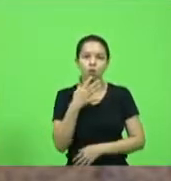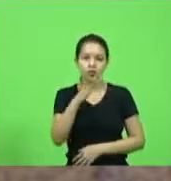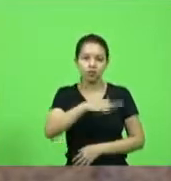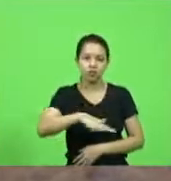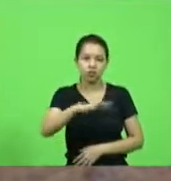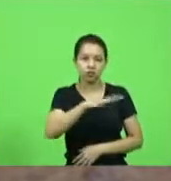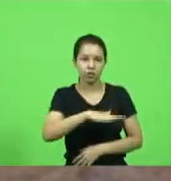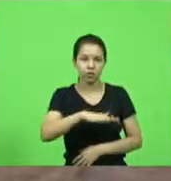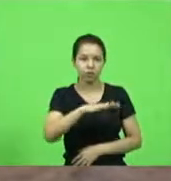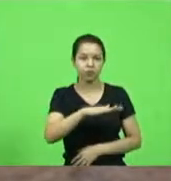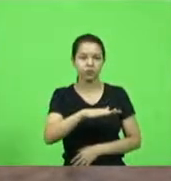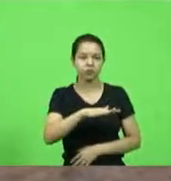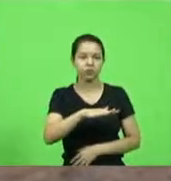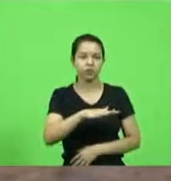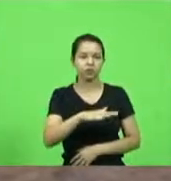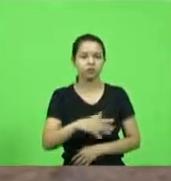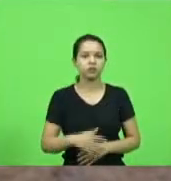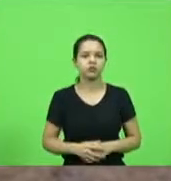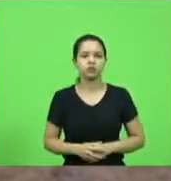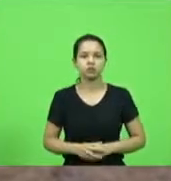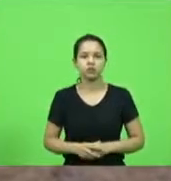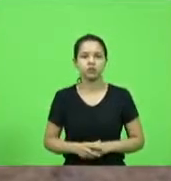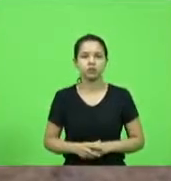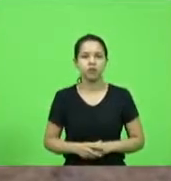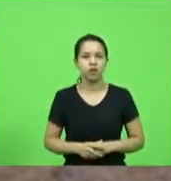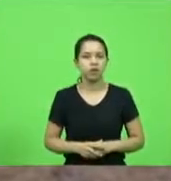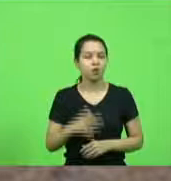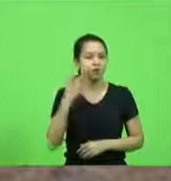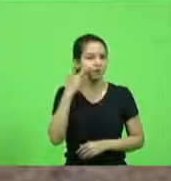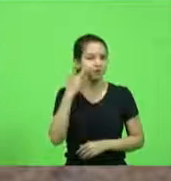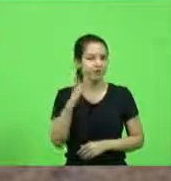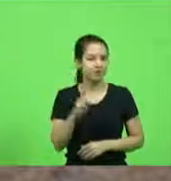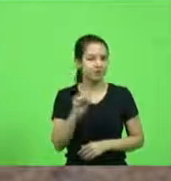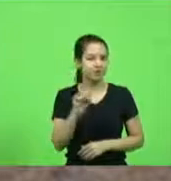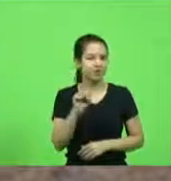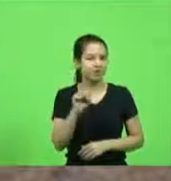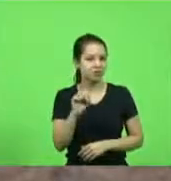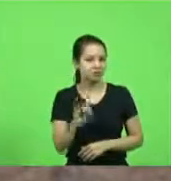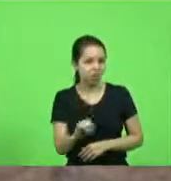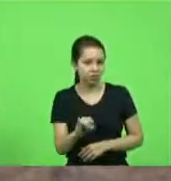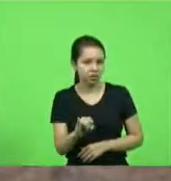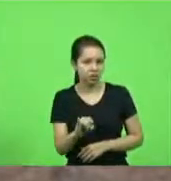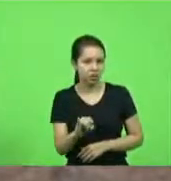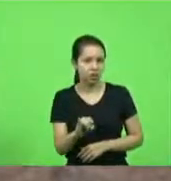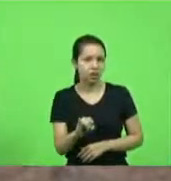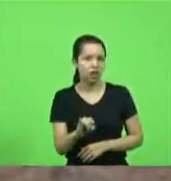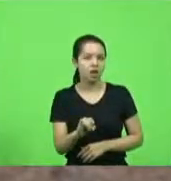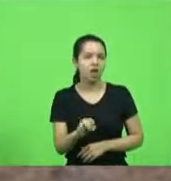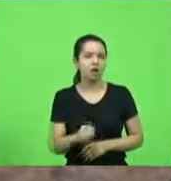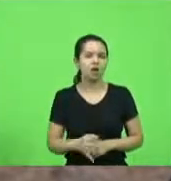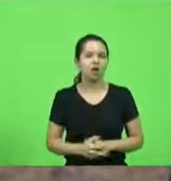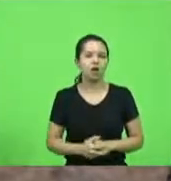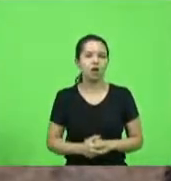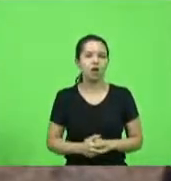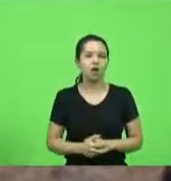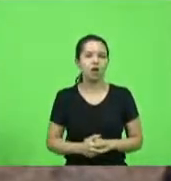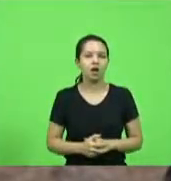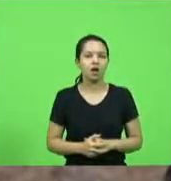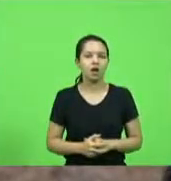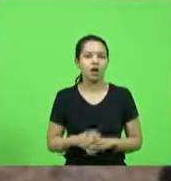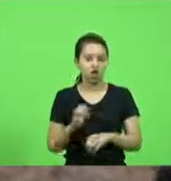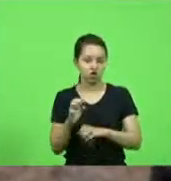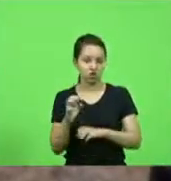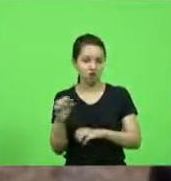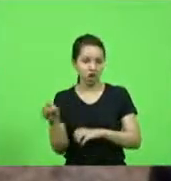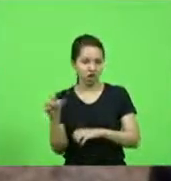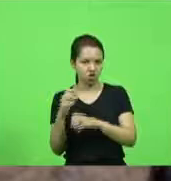lá, aquela obra, não sei se alguém, algum engenheiro acompanhou, que ele realmente não passa dois caminhões um lado